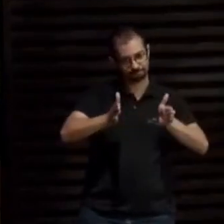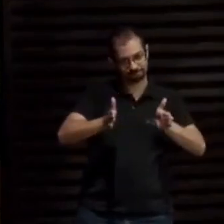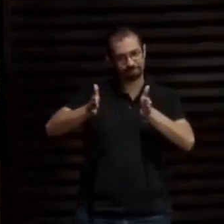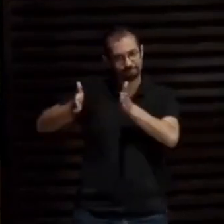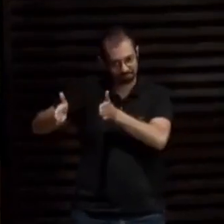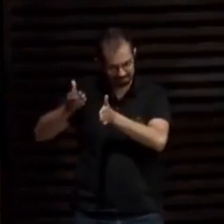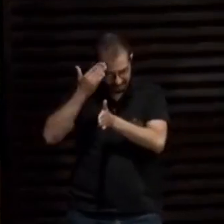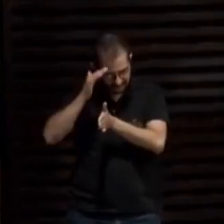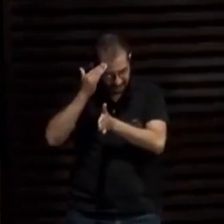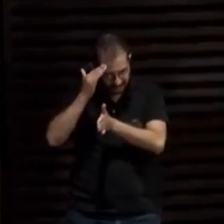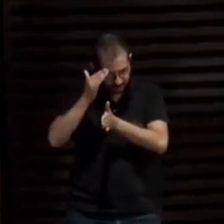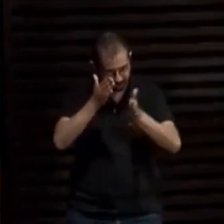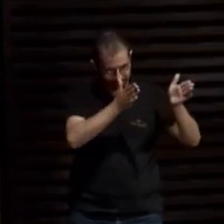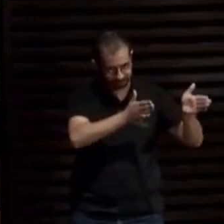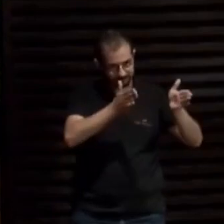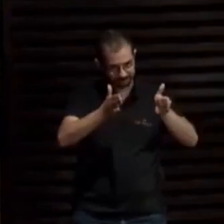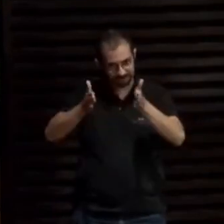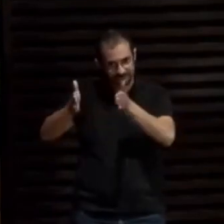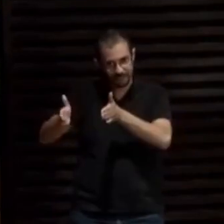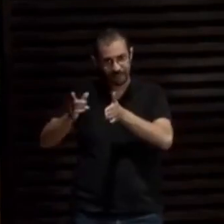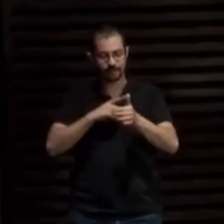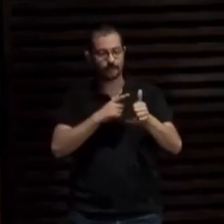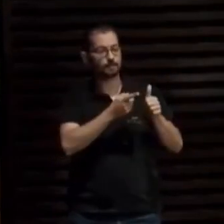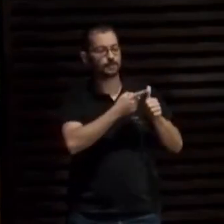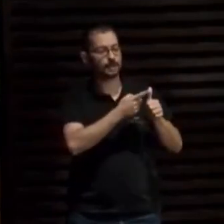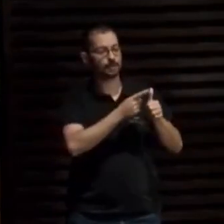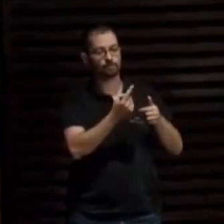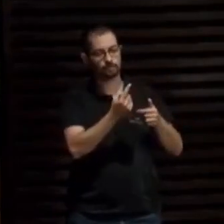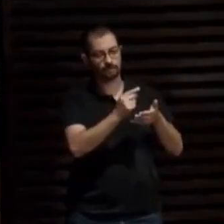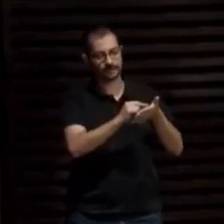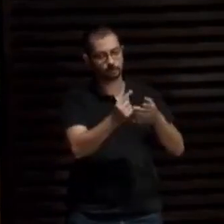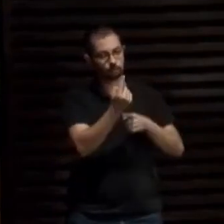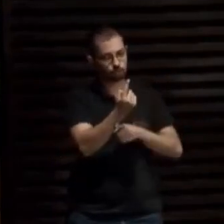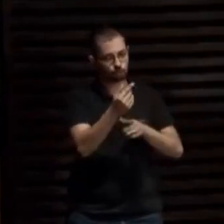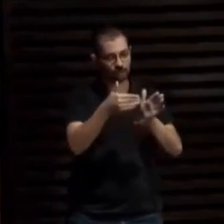oração. Vamos ler primeiro os versículos de 1 a 5.